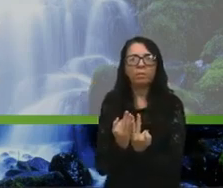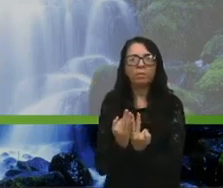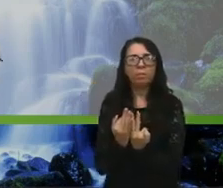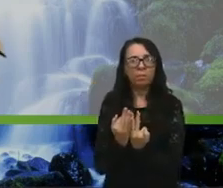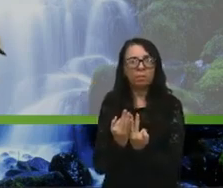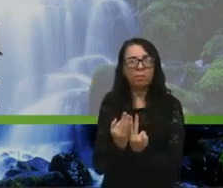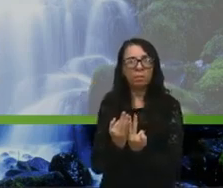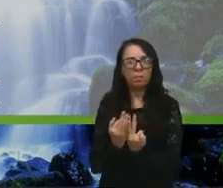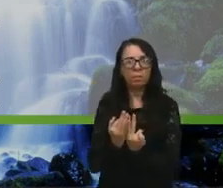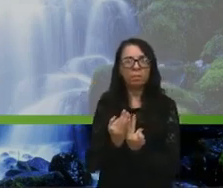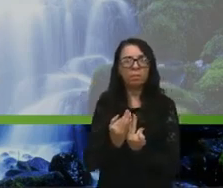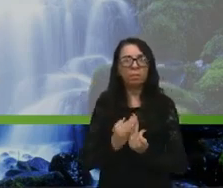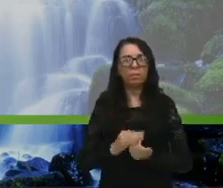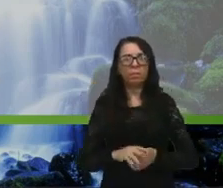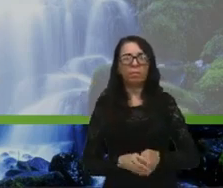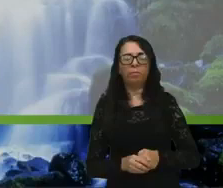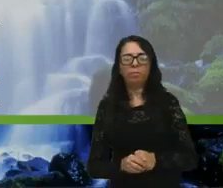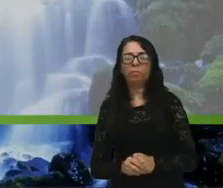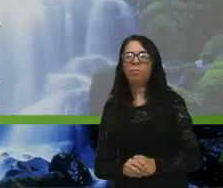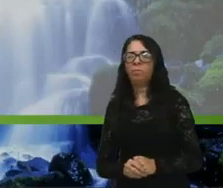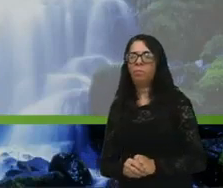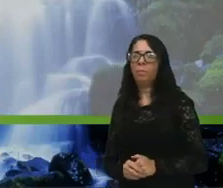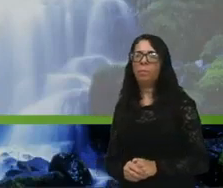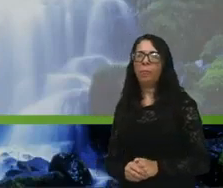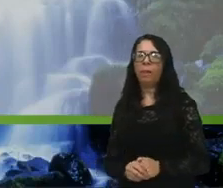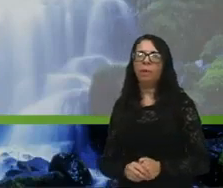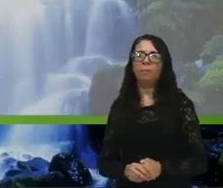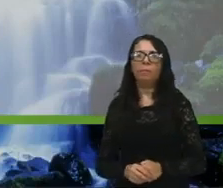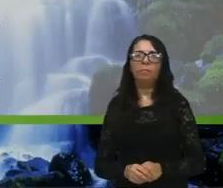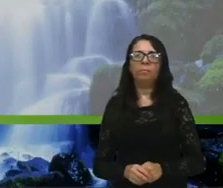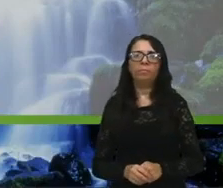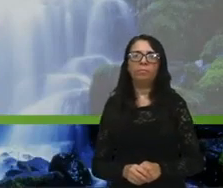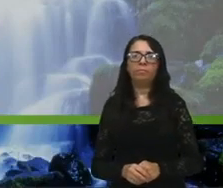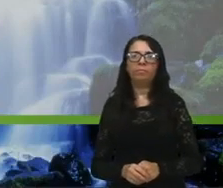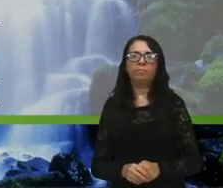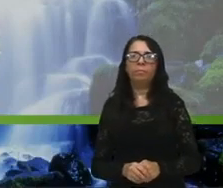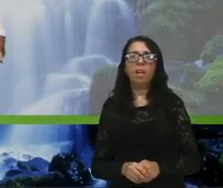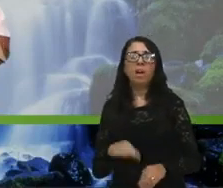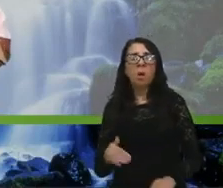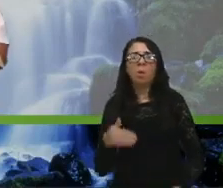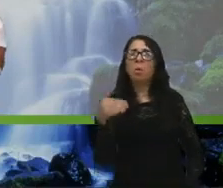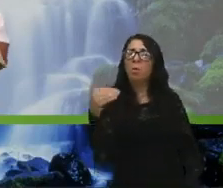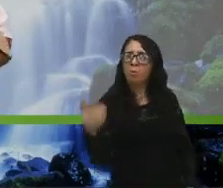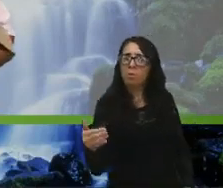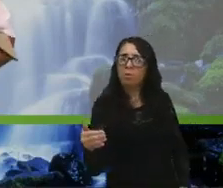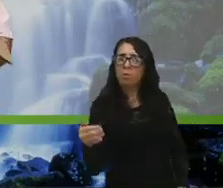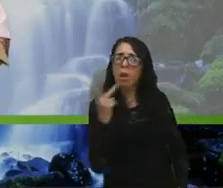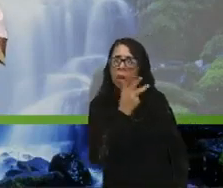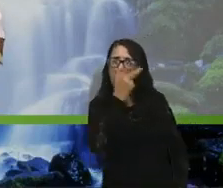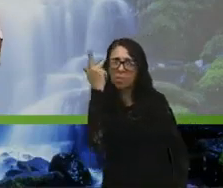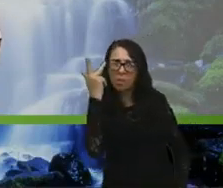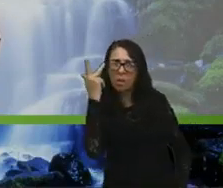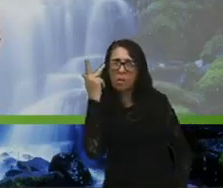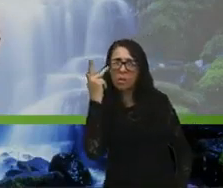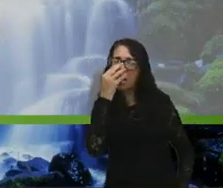voltada para si mesmo. É uma espiritualidade que fala de Deus, mas não há